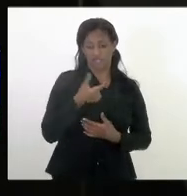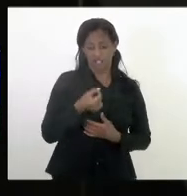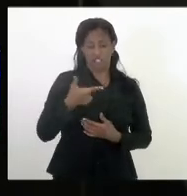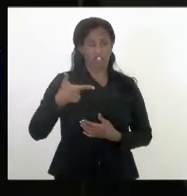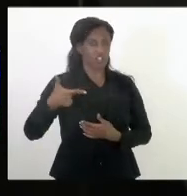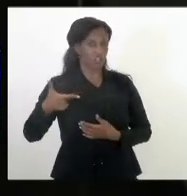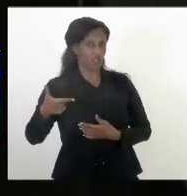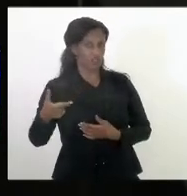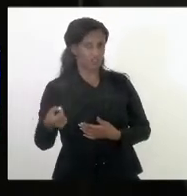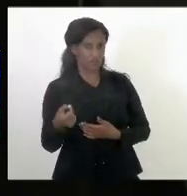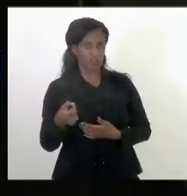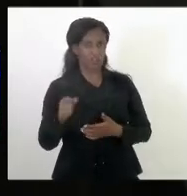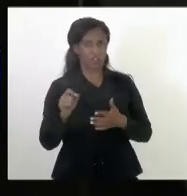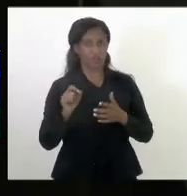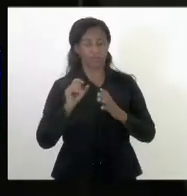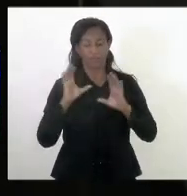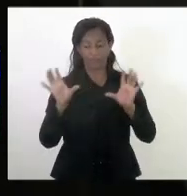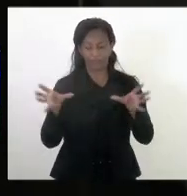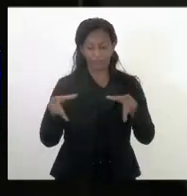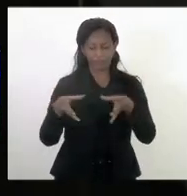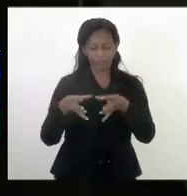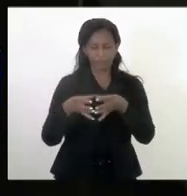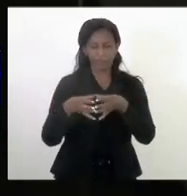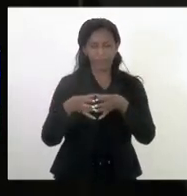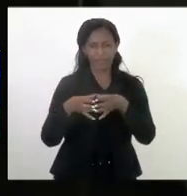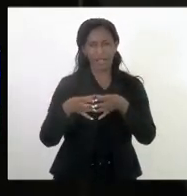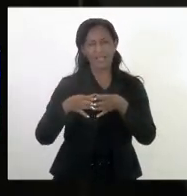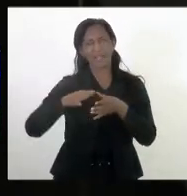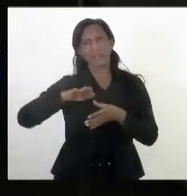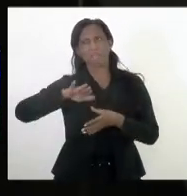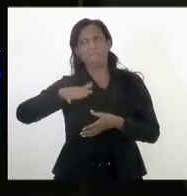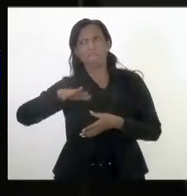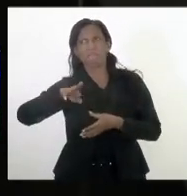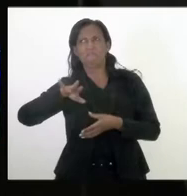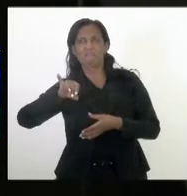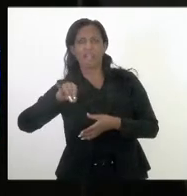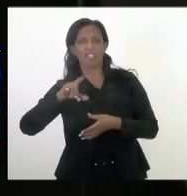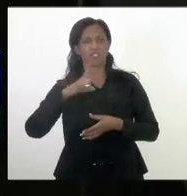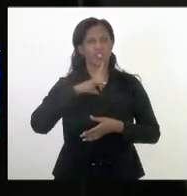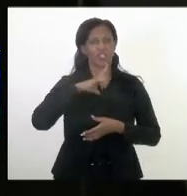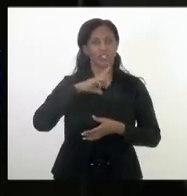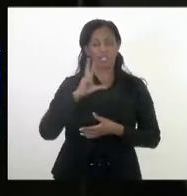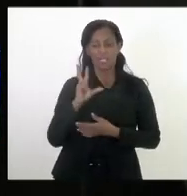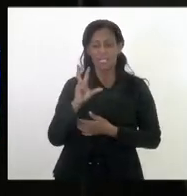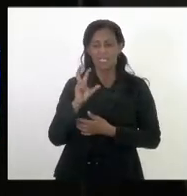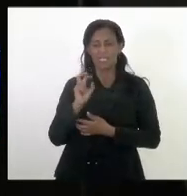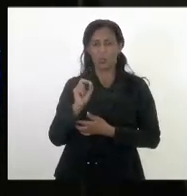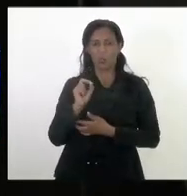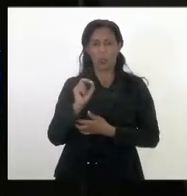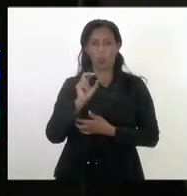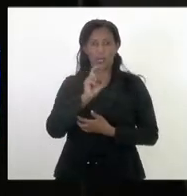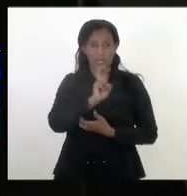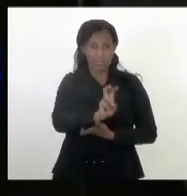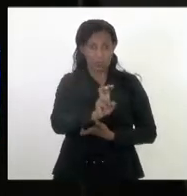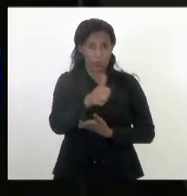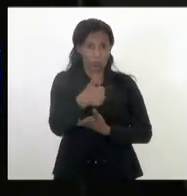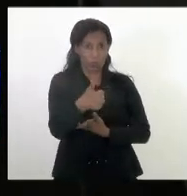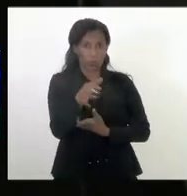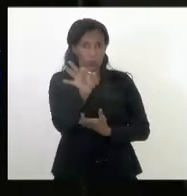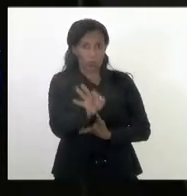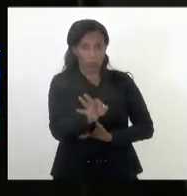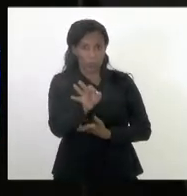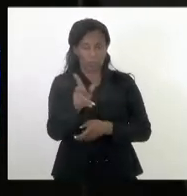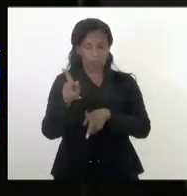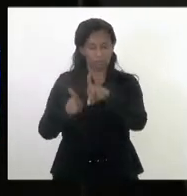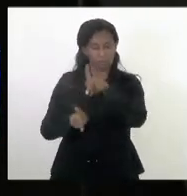2020 a classe média importava em cerca de 51% da população,